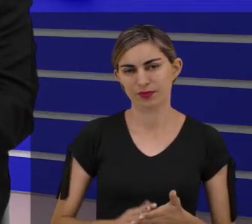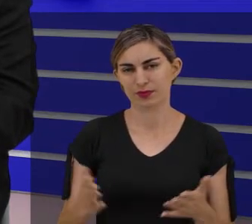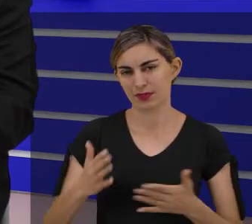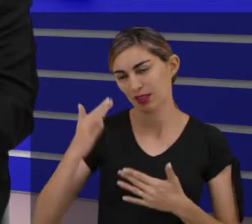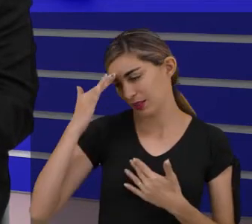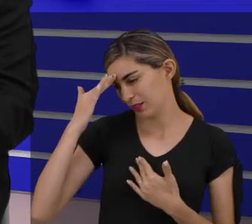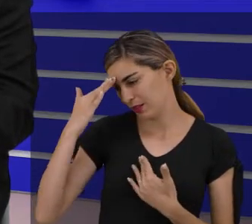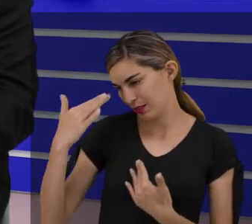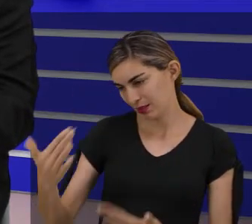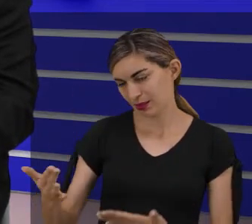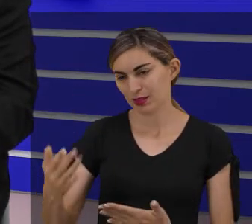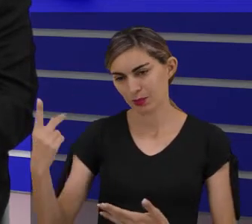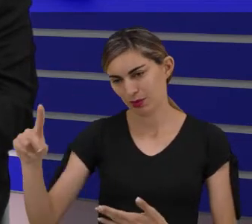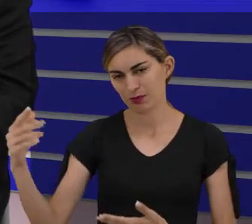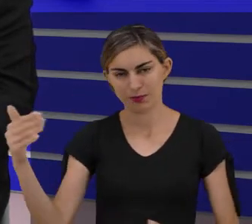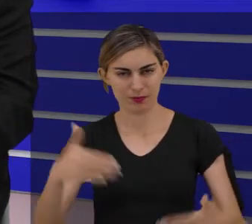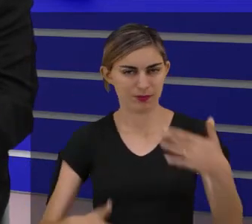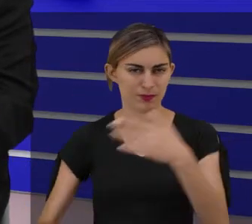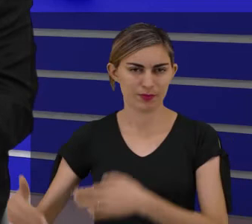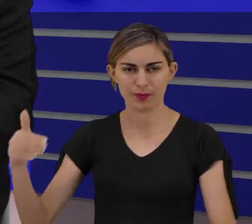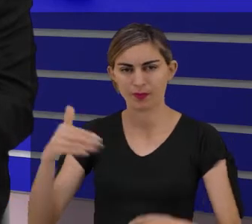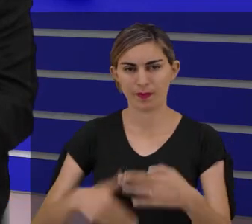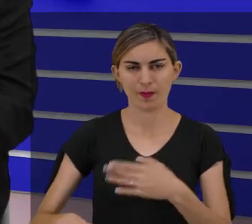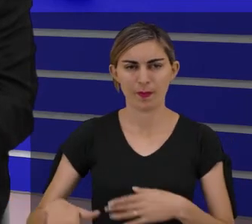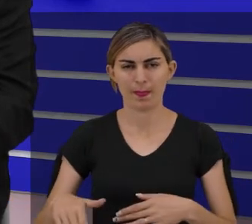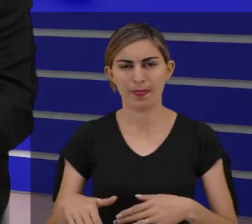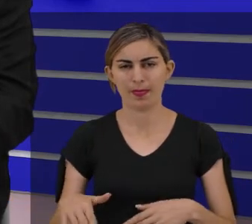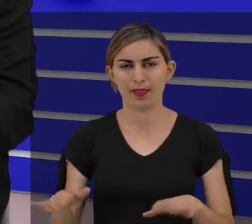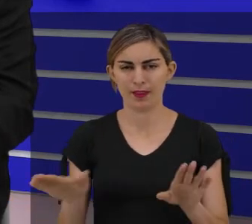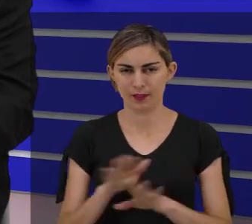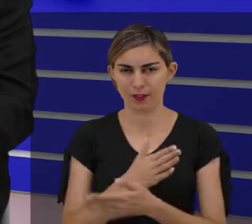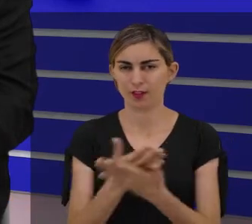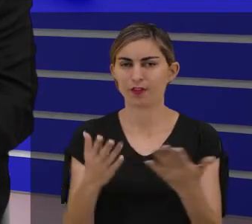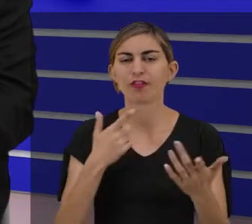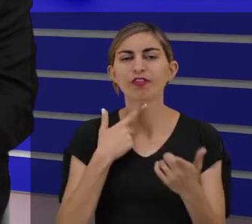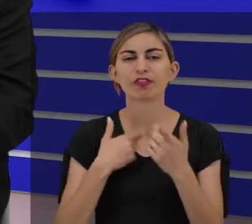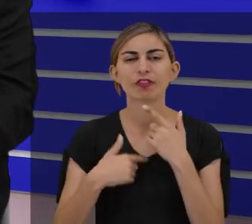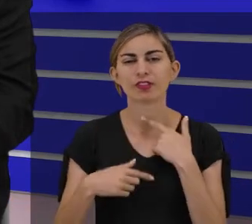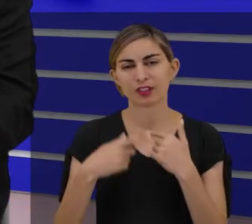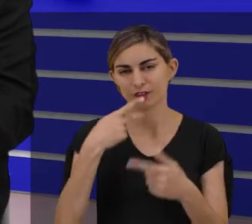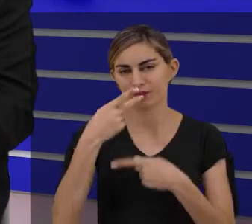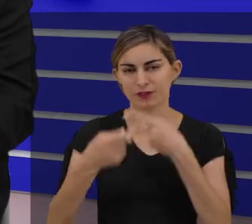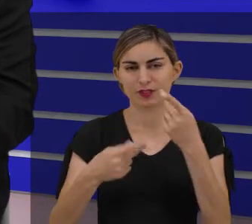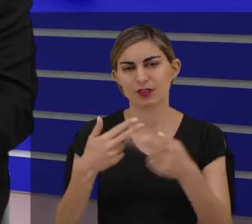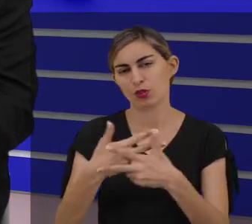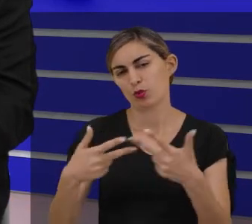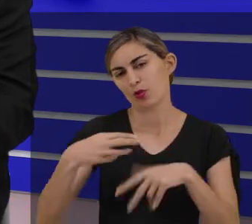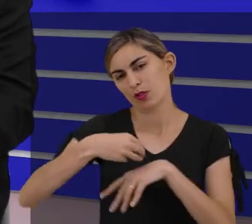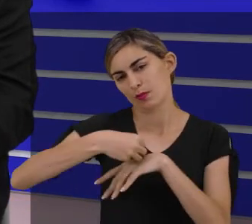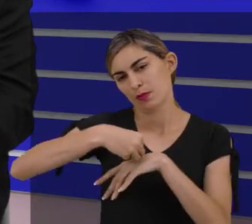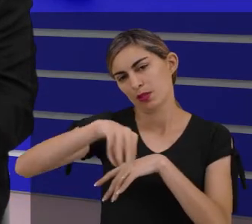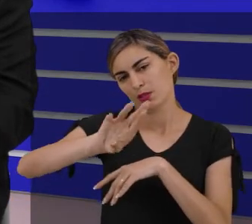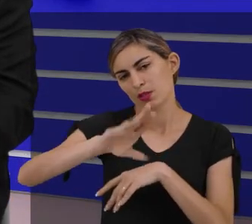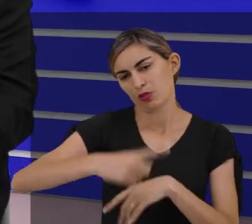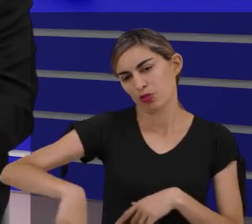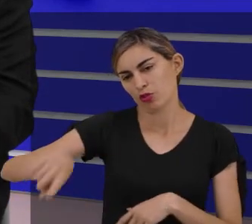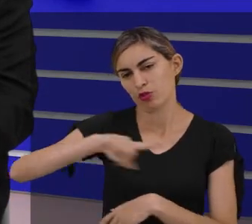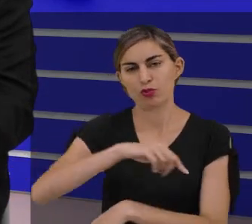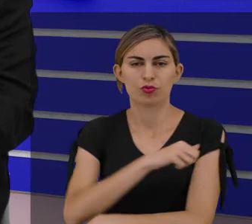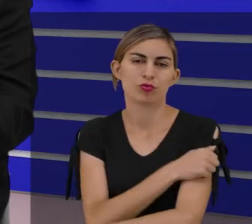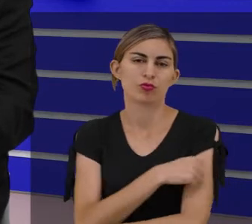César, nós agradecemos a sua participação. Eu que agradeço. E fique à vontade para dizer, alguma mensagem aos